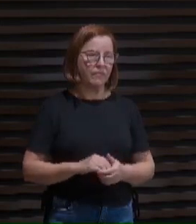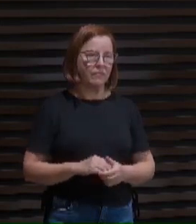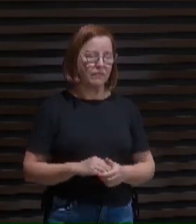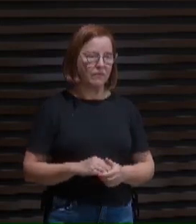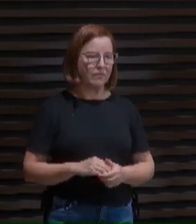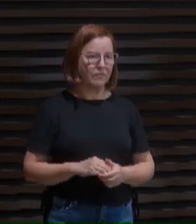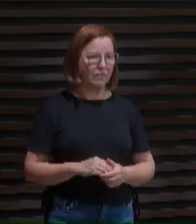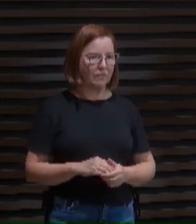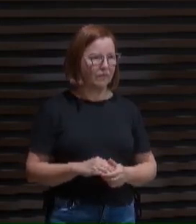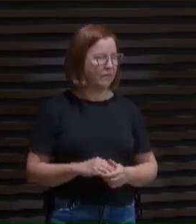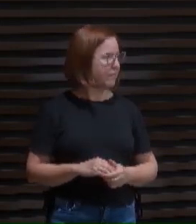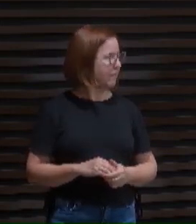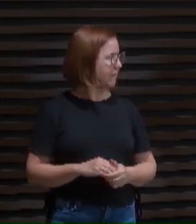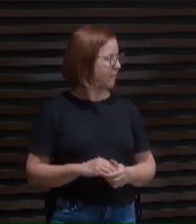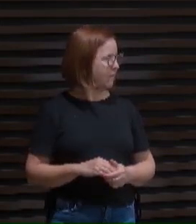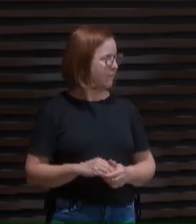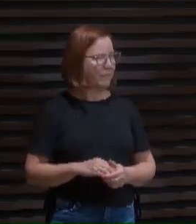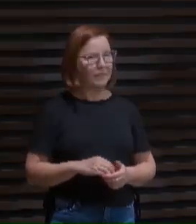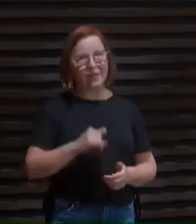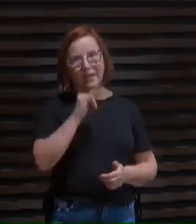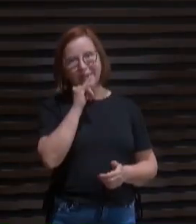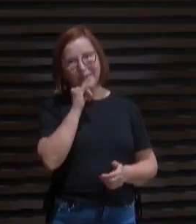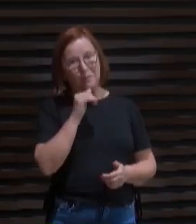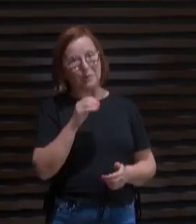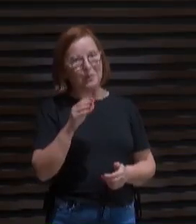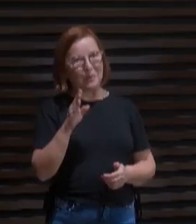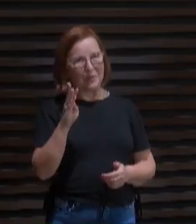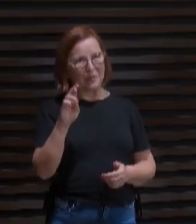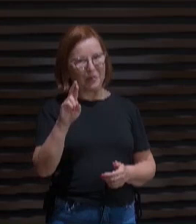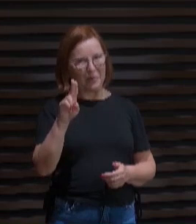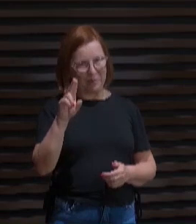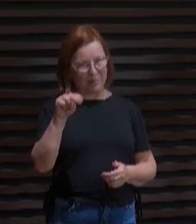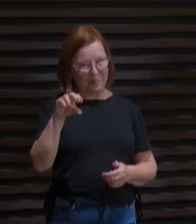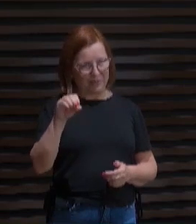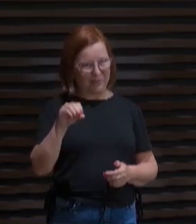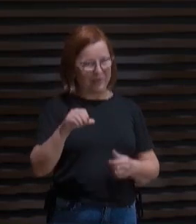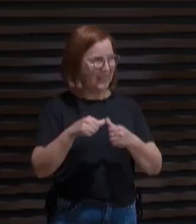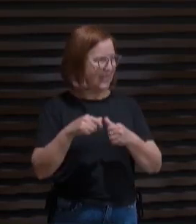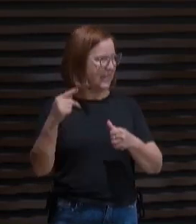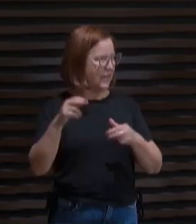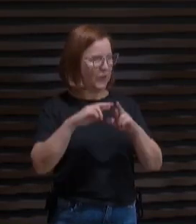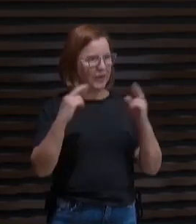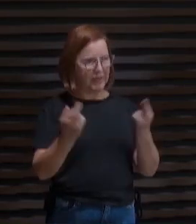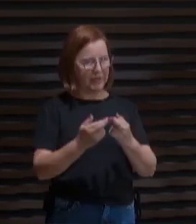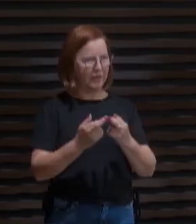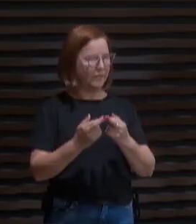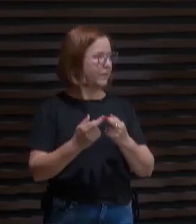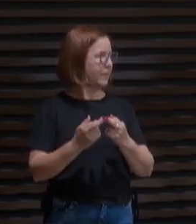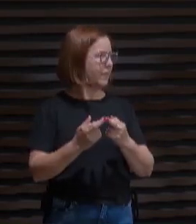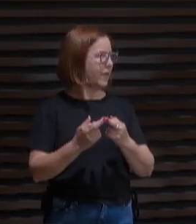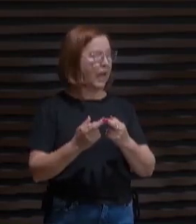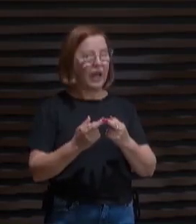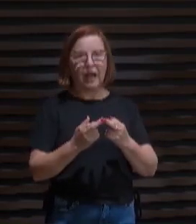Vamos botar aqui o Bruno, eu já peguei ele, e ele aqui está lá no reinado dele. De repente ele descobre que 3